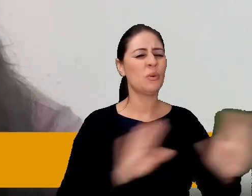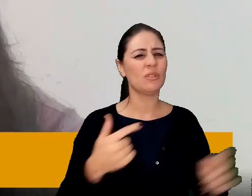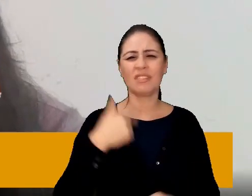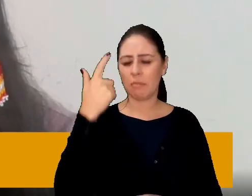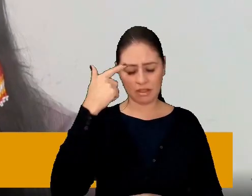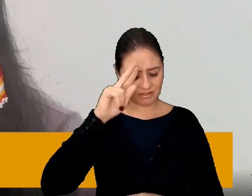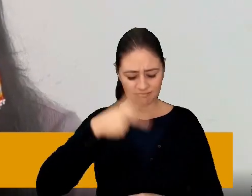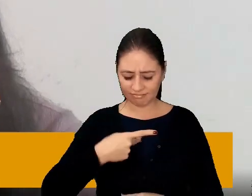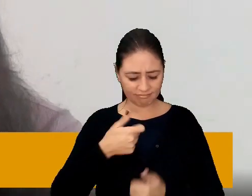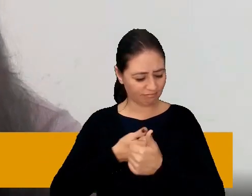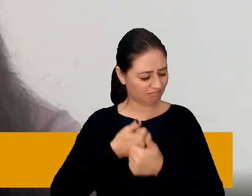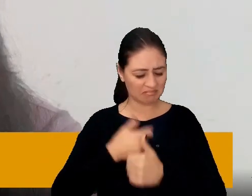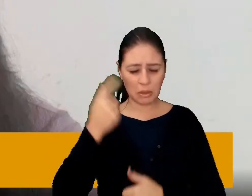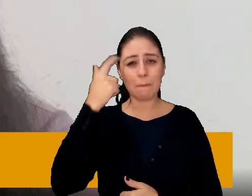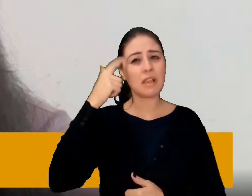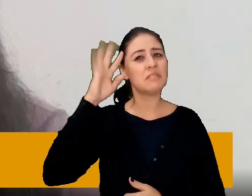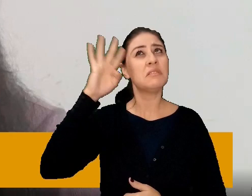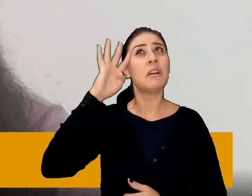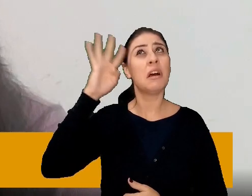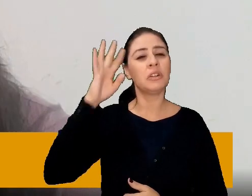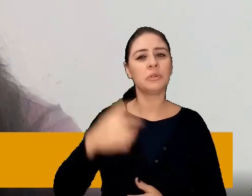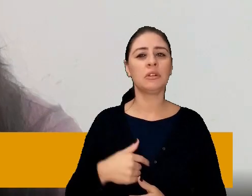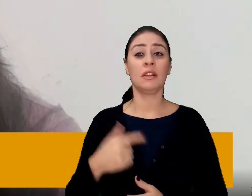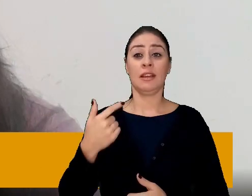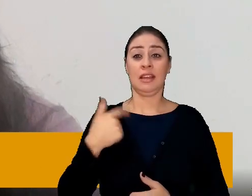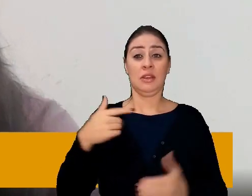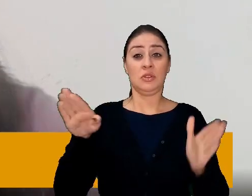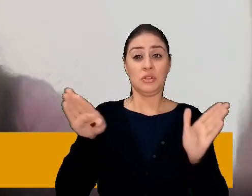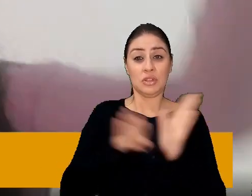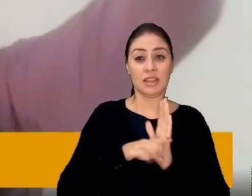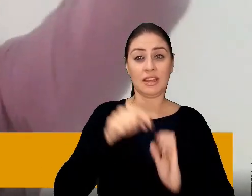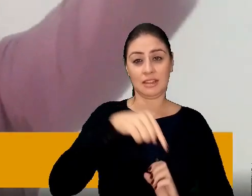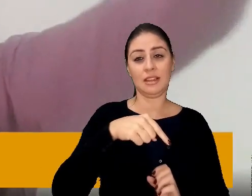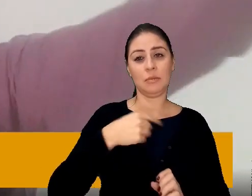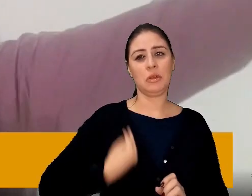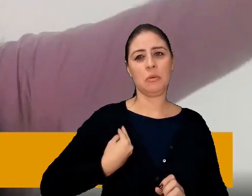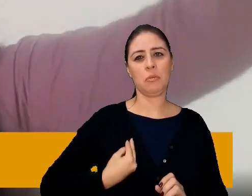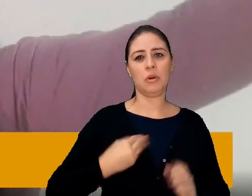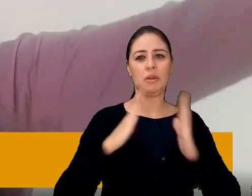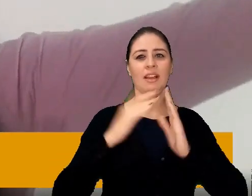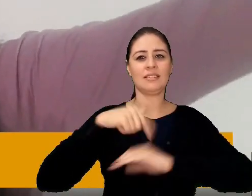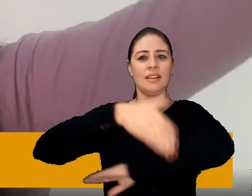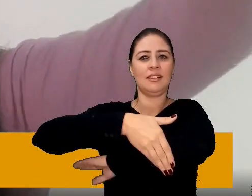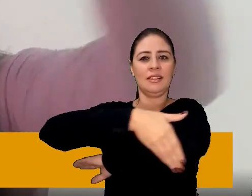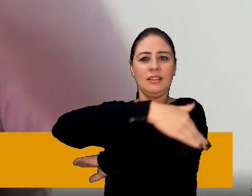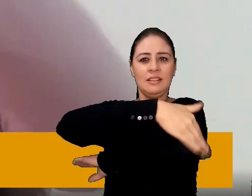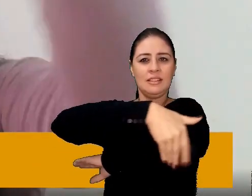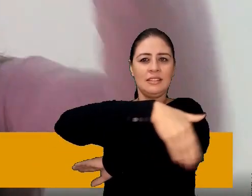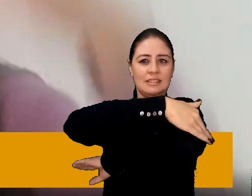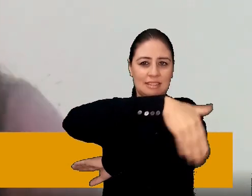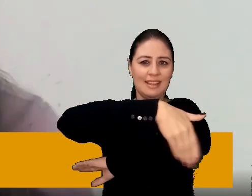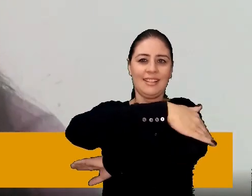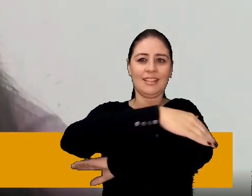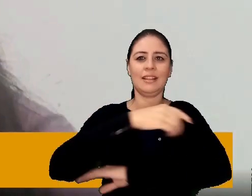curso, pensei comigo. E quando eu cheguei aqui, que eu moro na minha casa mais ou menos de esquina, né? Entra na aldeia, no portão.